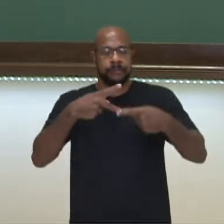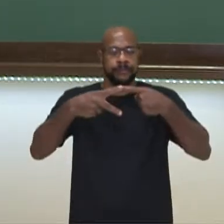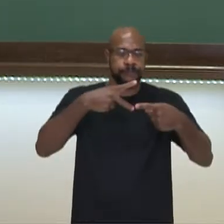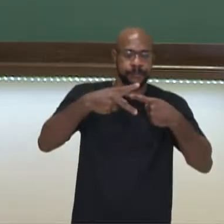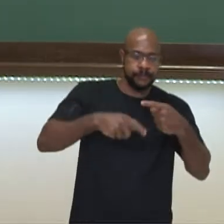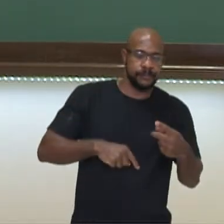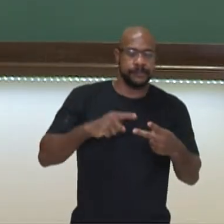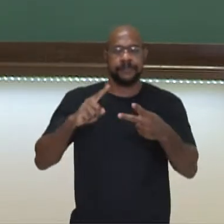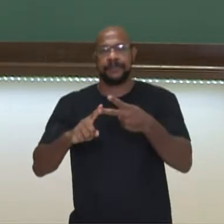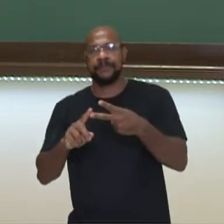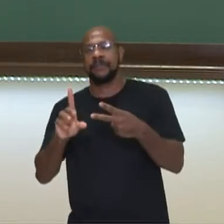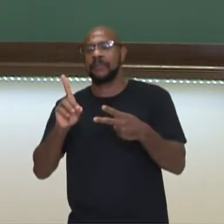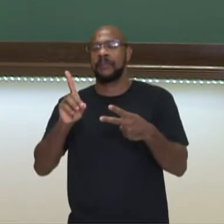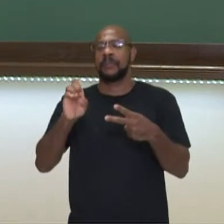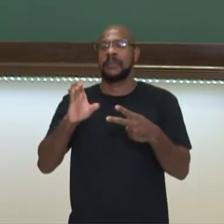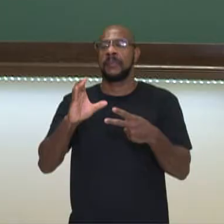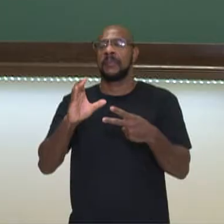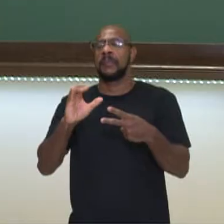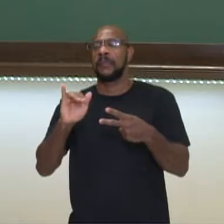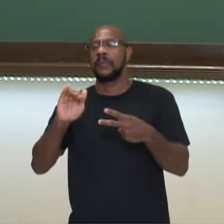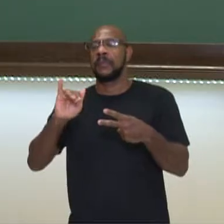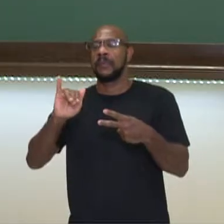forma decimal. Dá uma olhadinha comigo.